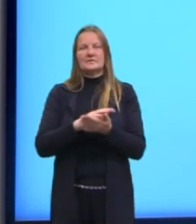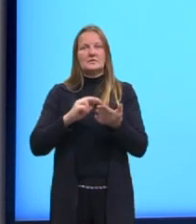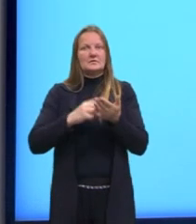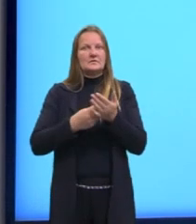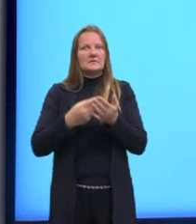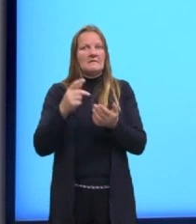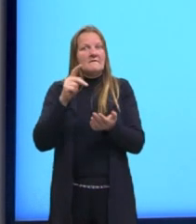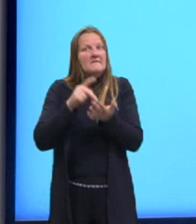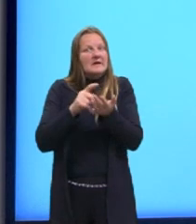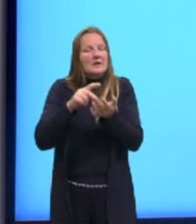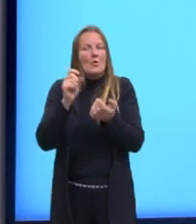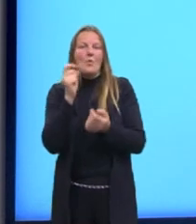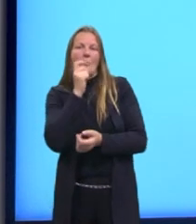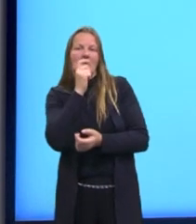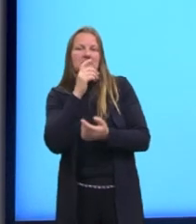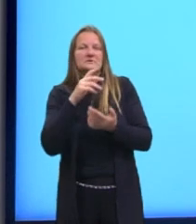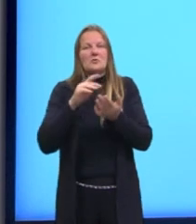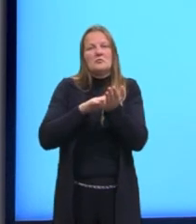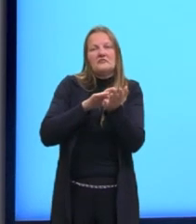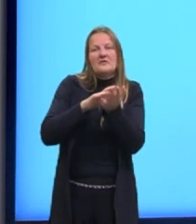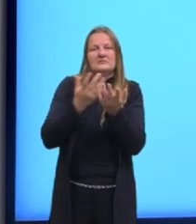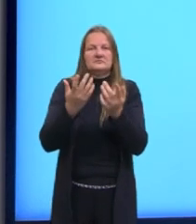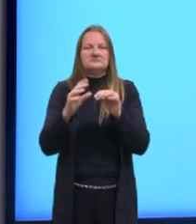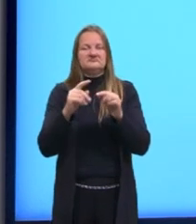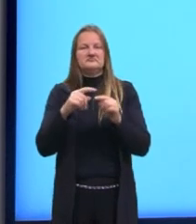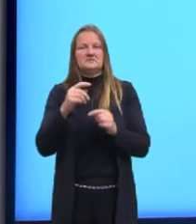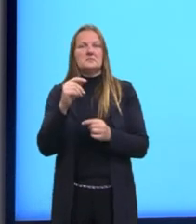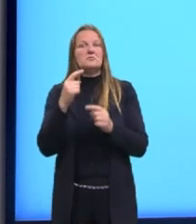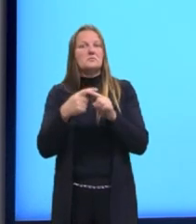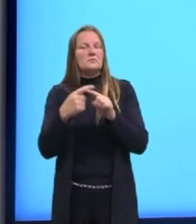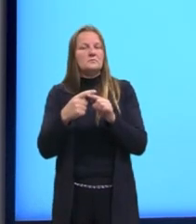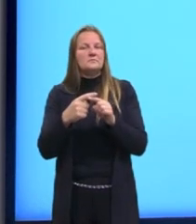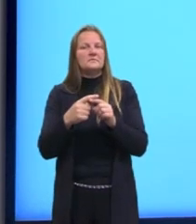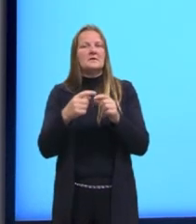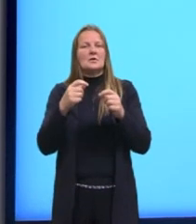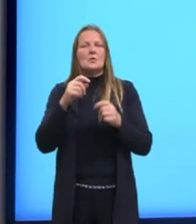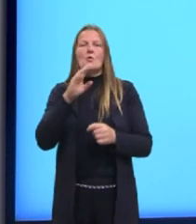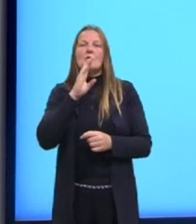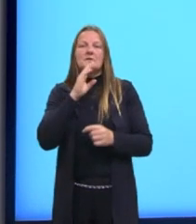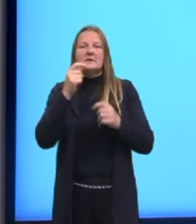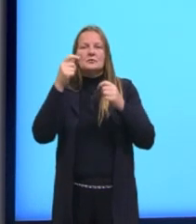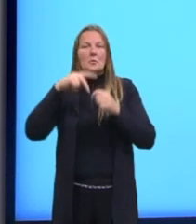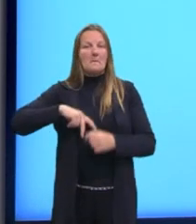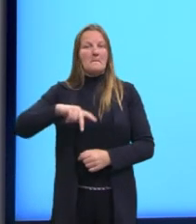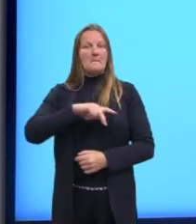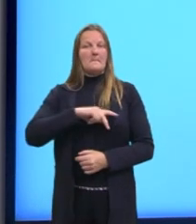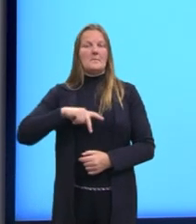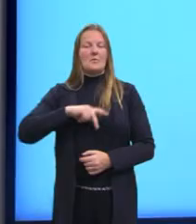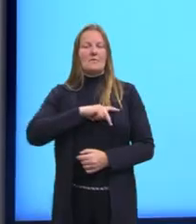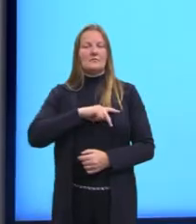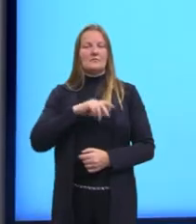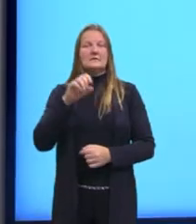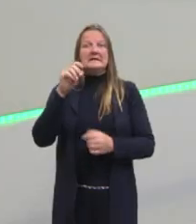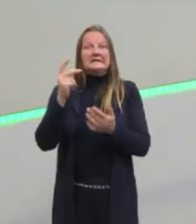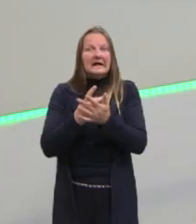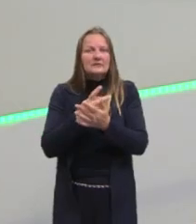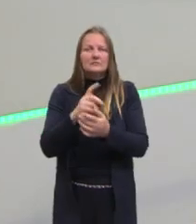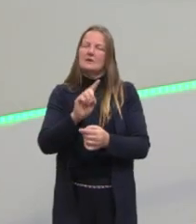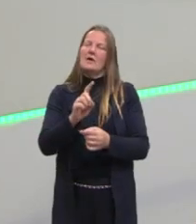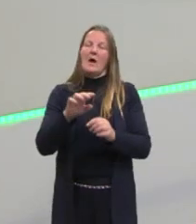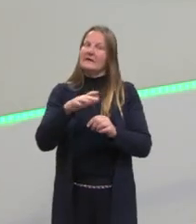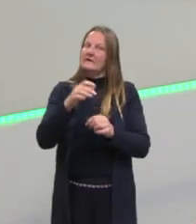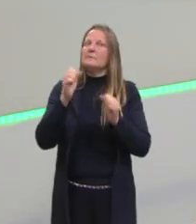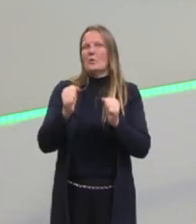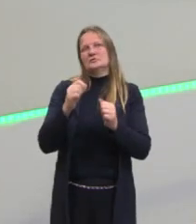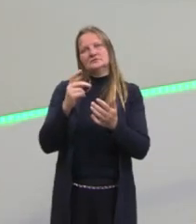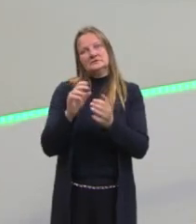significa necessariamente que o tipo de conhecimento aqui popular esteja errado, tá? Então,